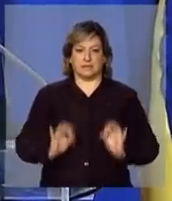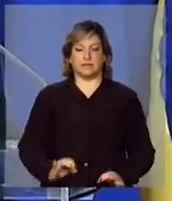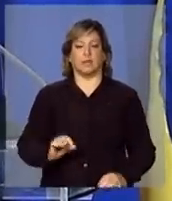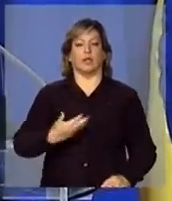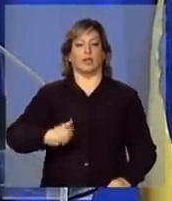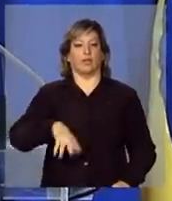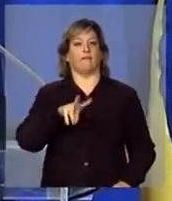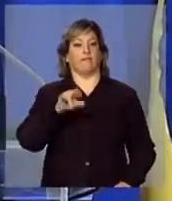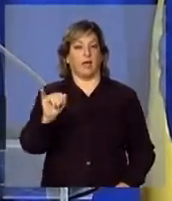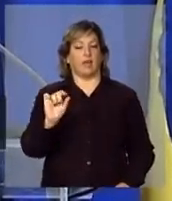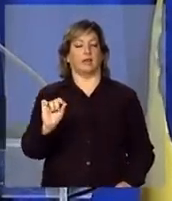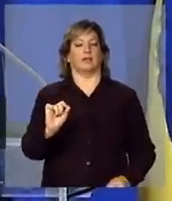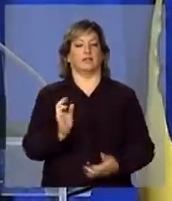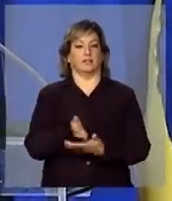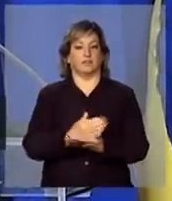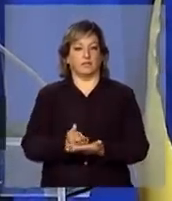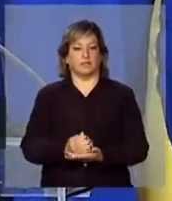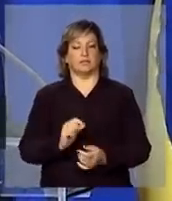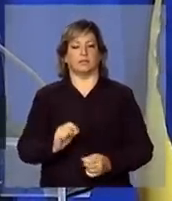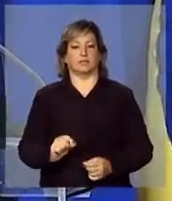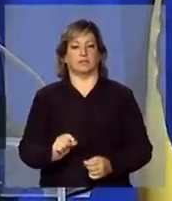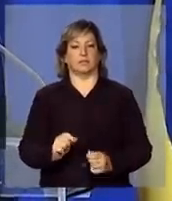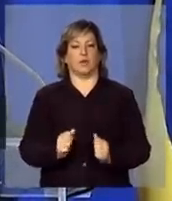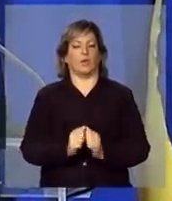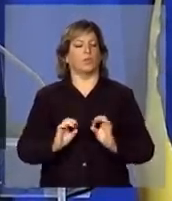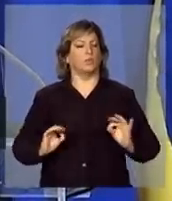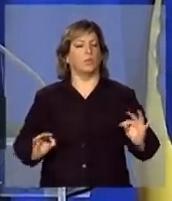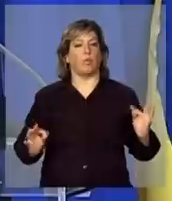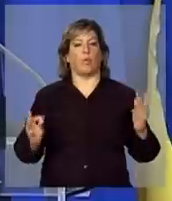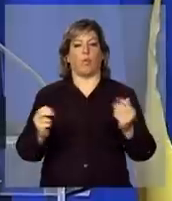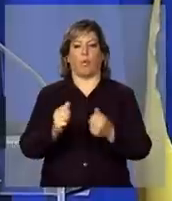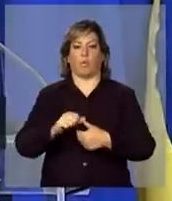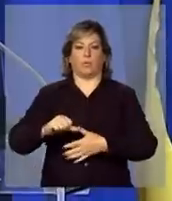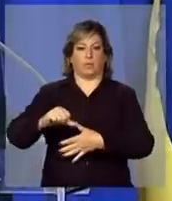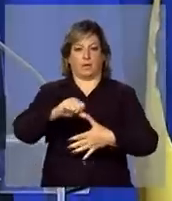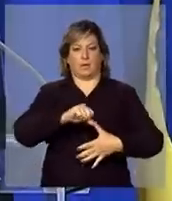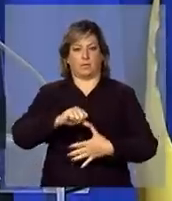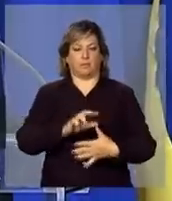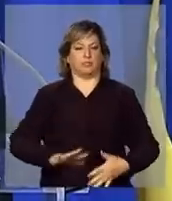nós vamos compartilhar com toda a América Latina, o Caribe,